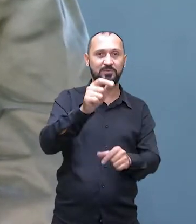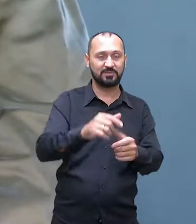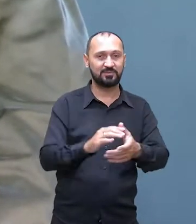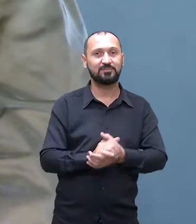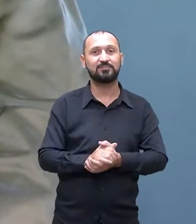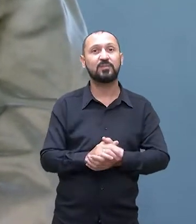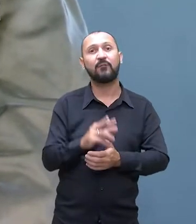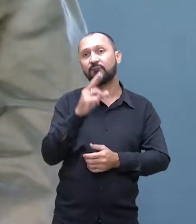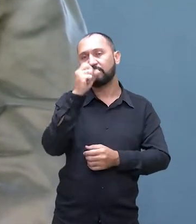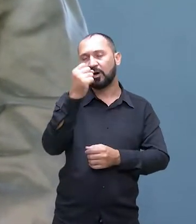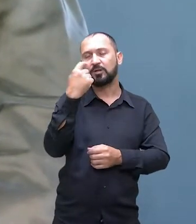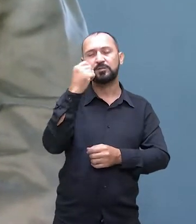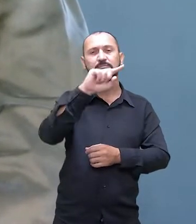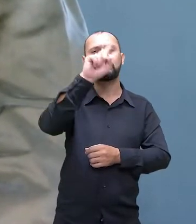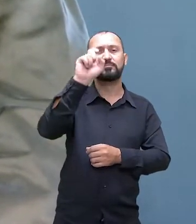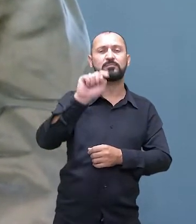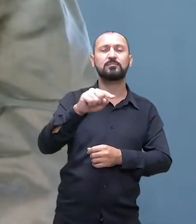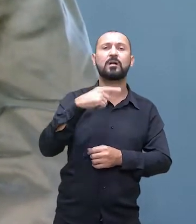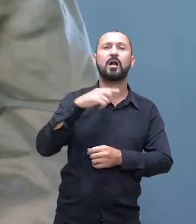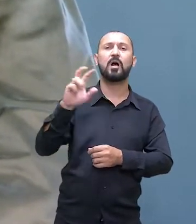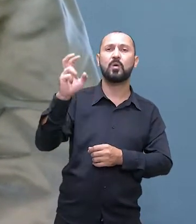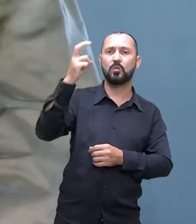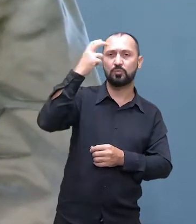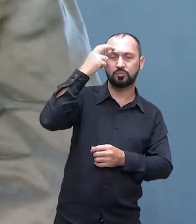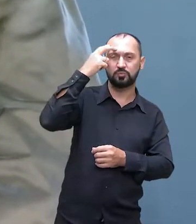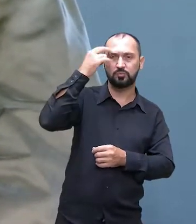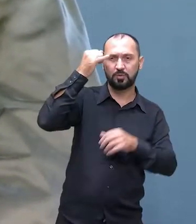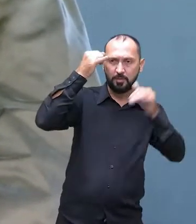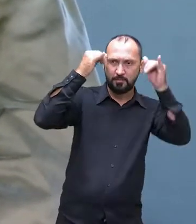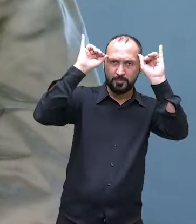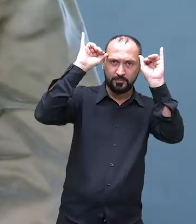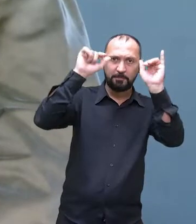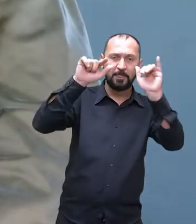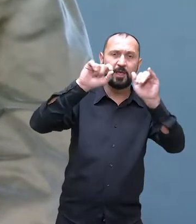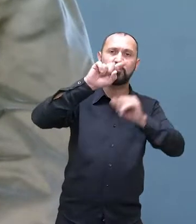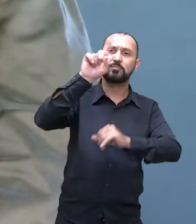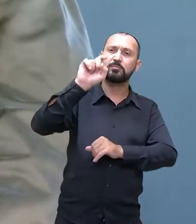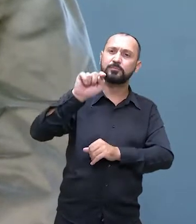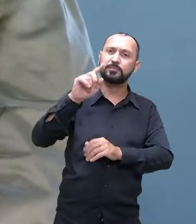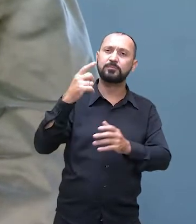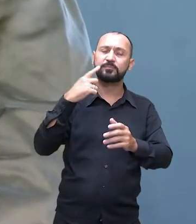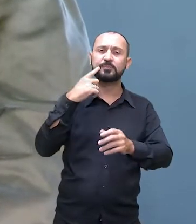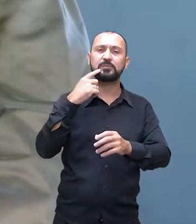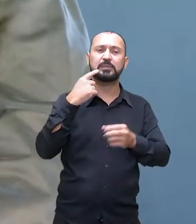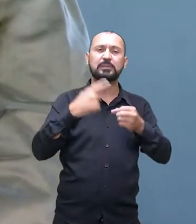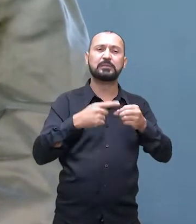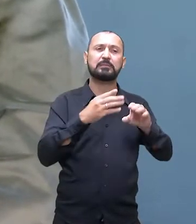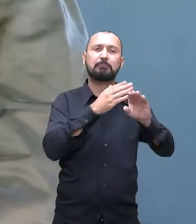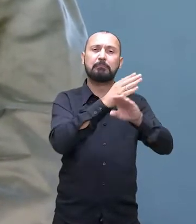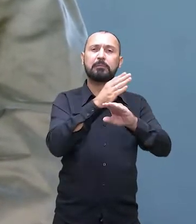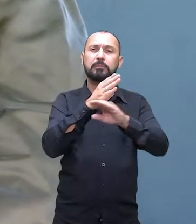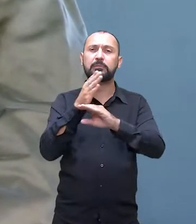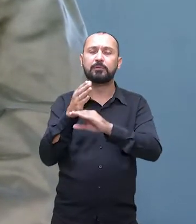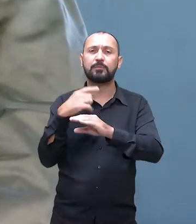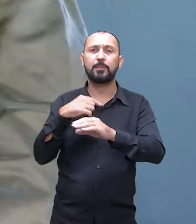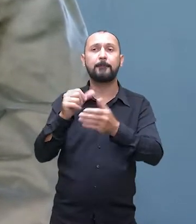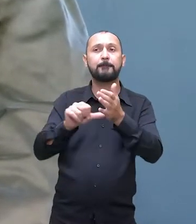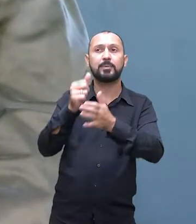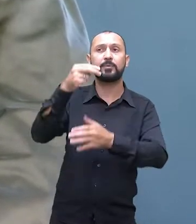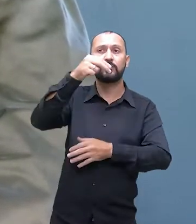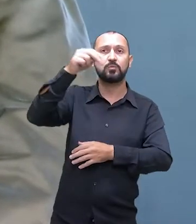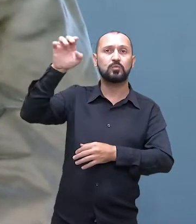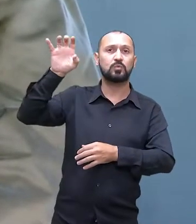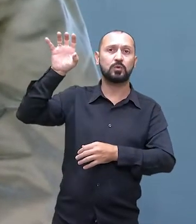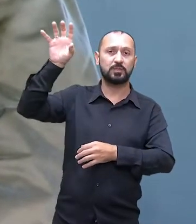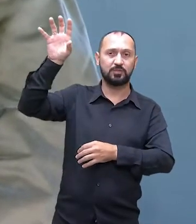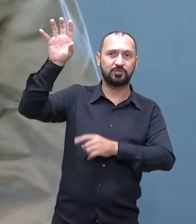muito forte. E questionava isso. Cultura bovina era um questionamento, né? Em cada cidade, nós pegamos primeiro o